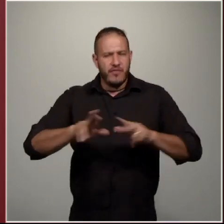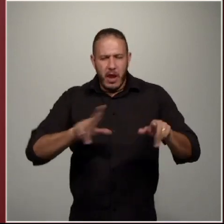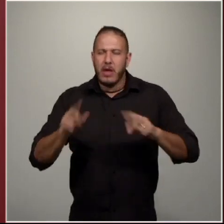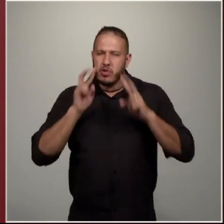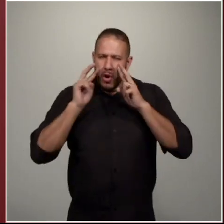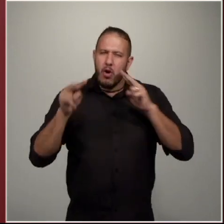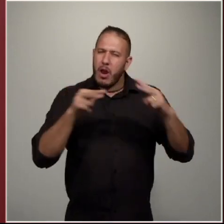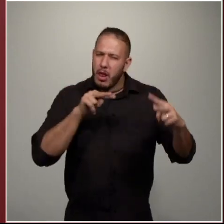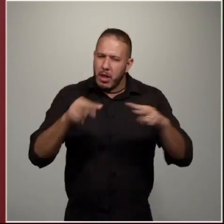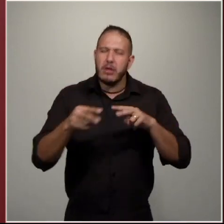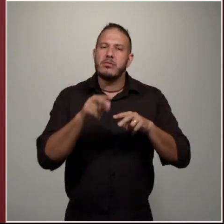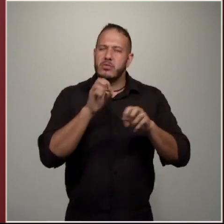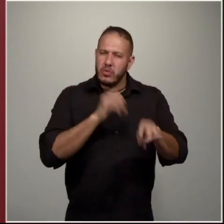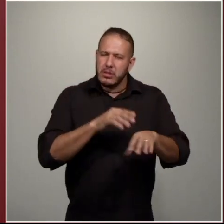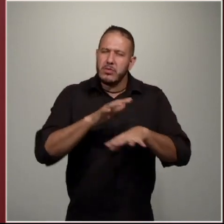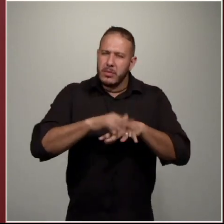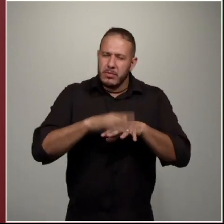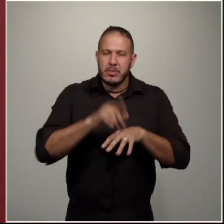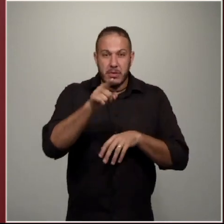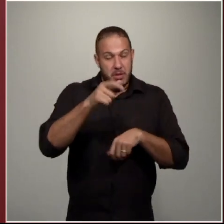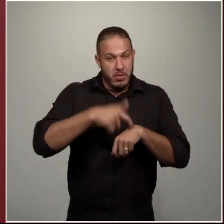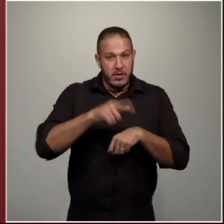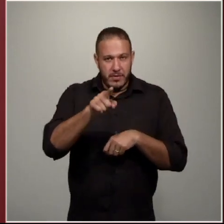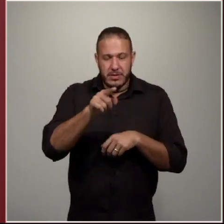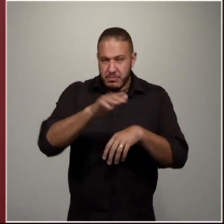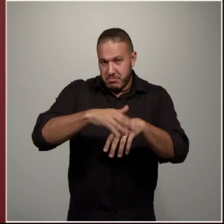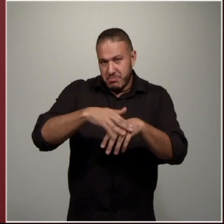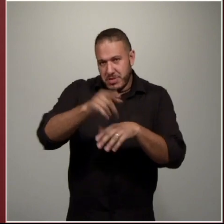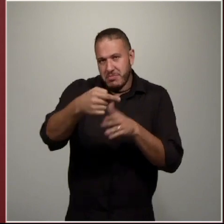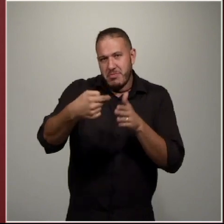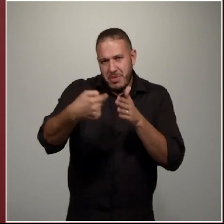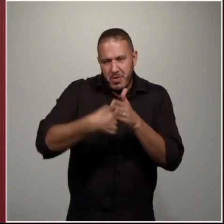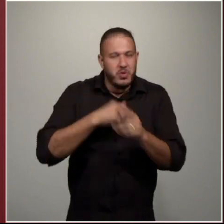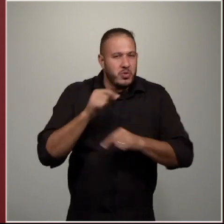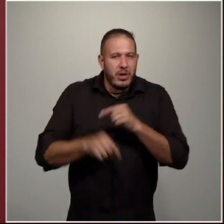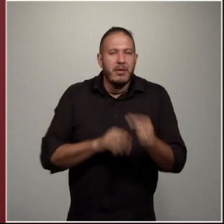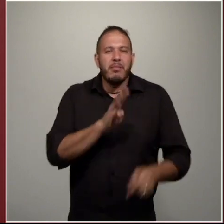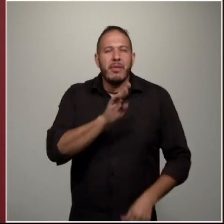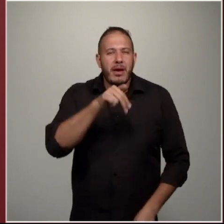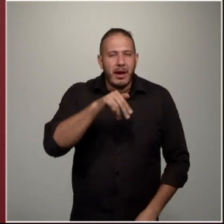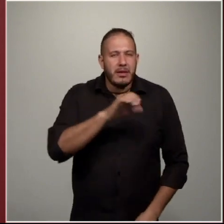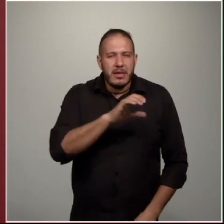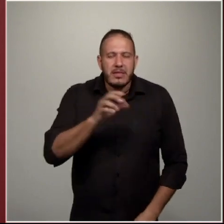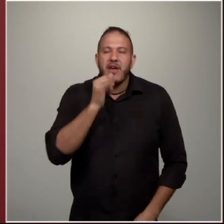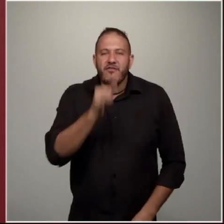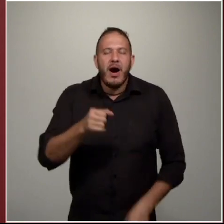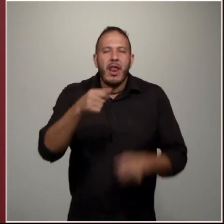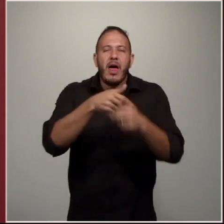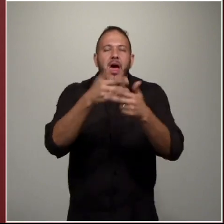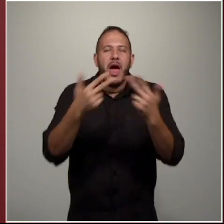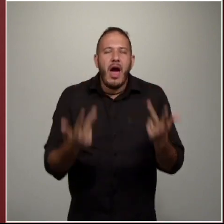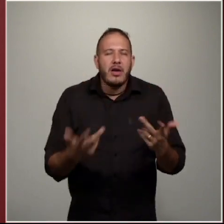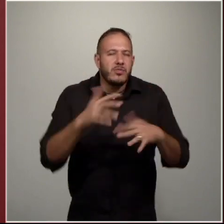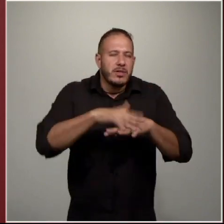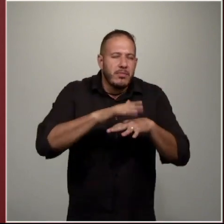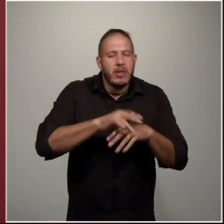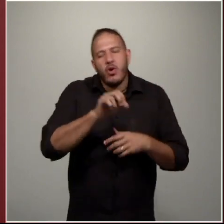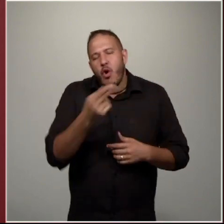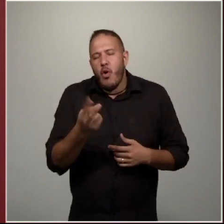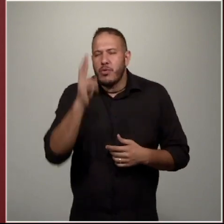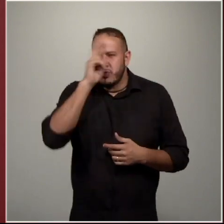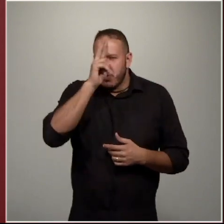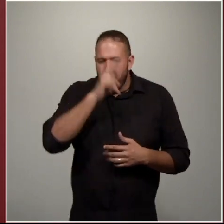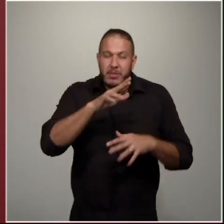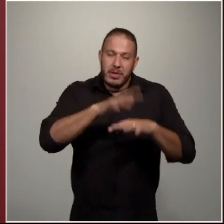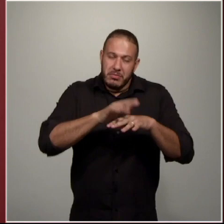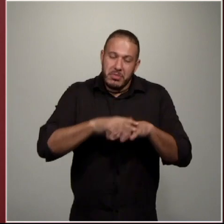matemática então quando vocês me perguntam é o que o bc fala sobre a china matemático sobre a história da matemática é a